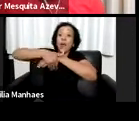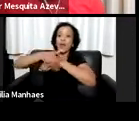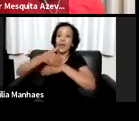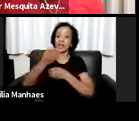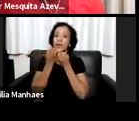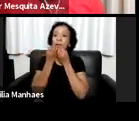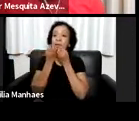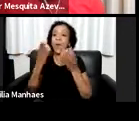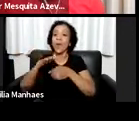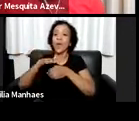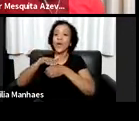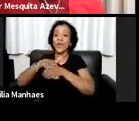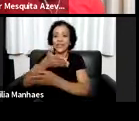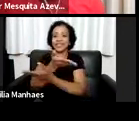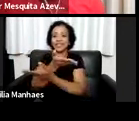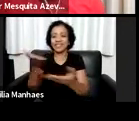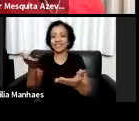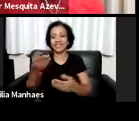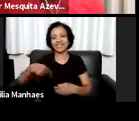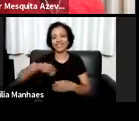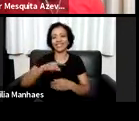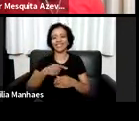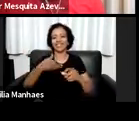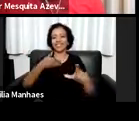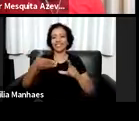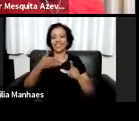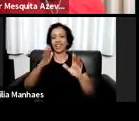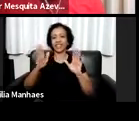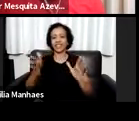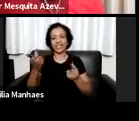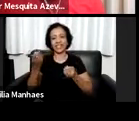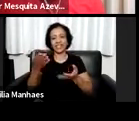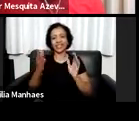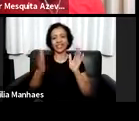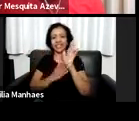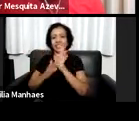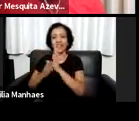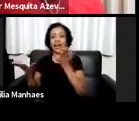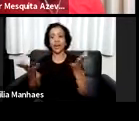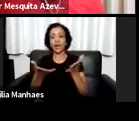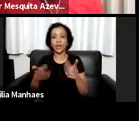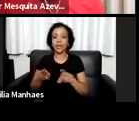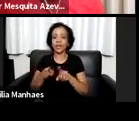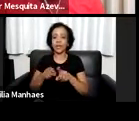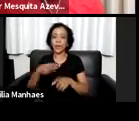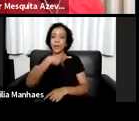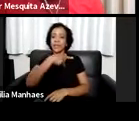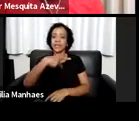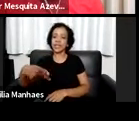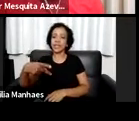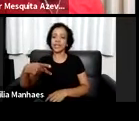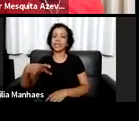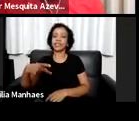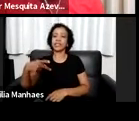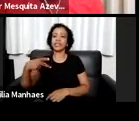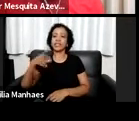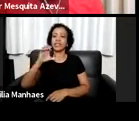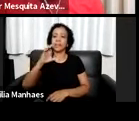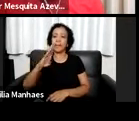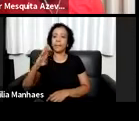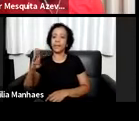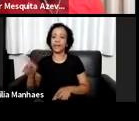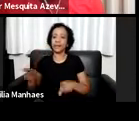missionária. Apresentados todos da sala, todos já deram uma palavra de saudação. Agora, com a palavra, o presidente da Convenção Batista Brasileira, o pastor